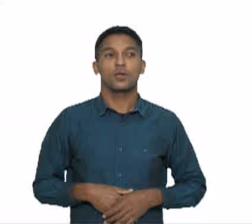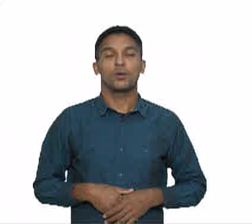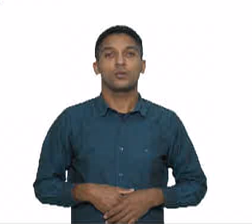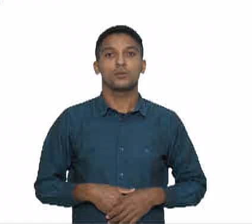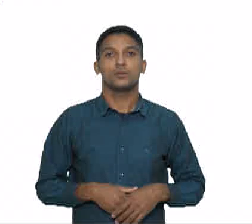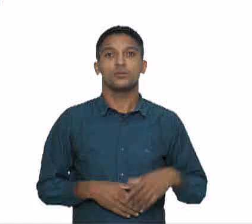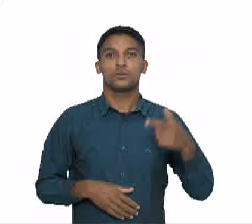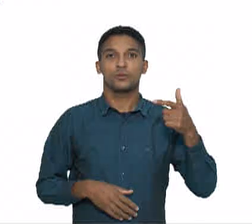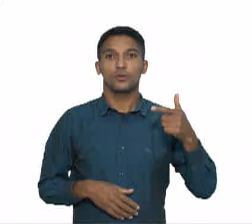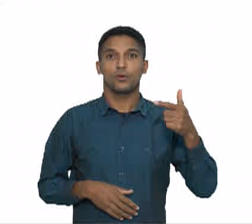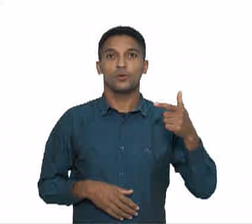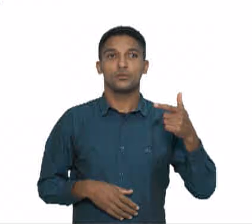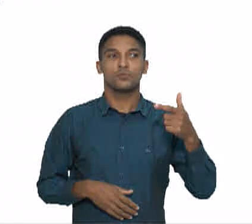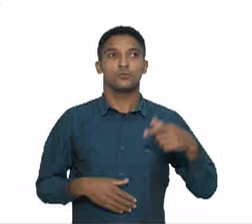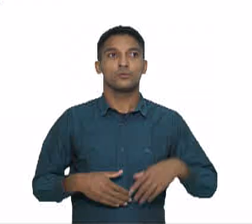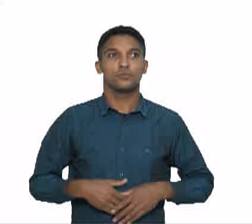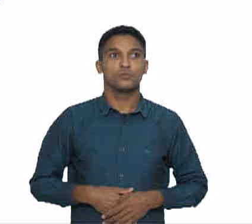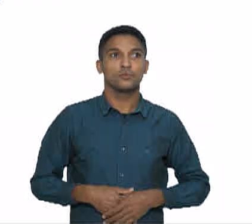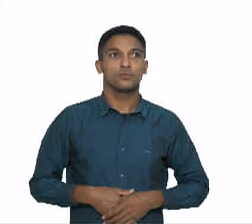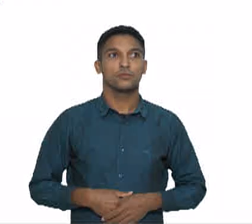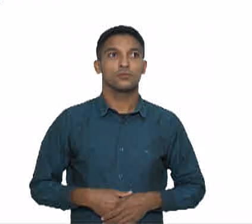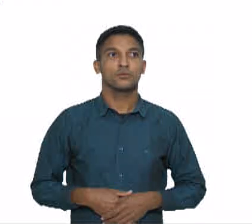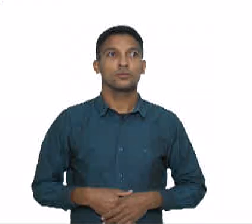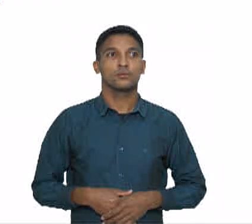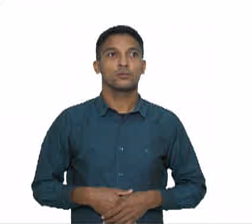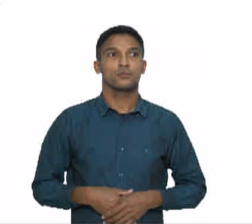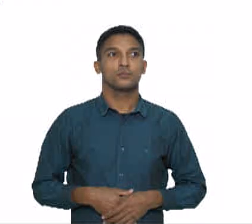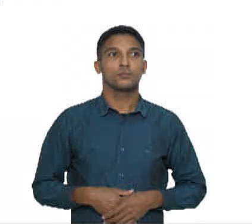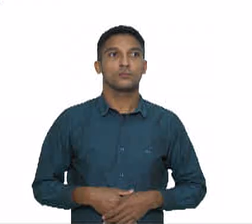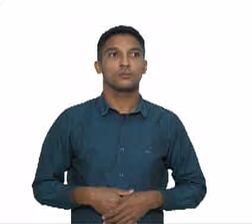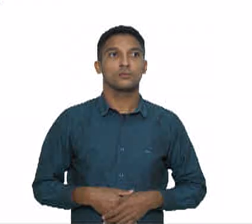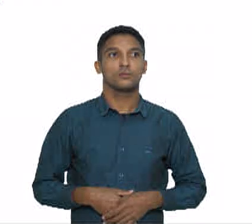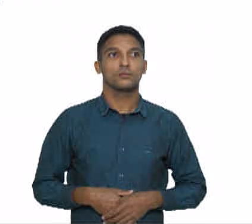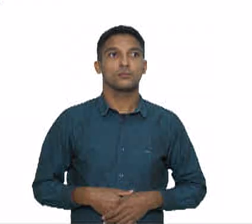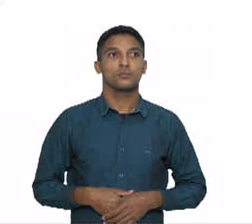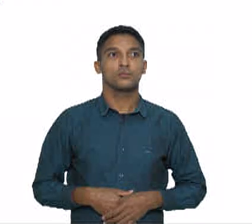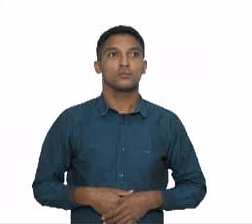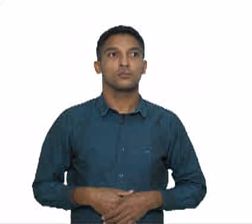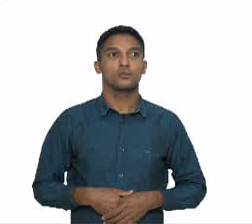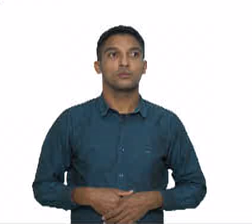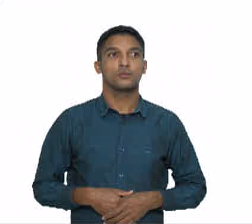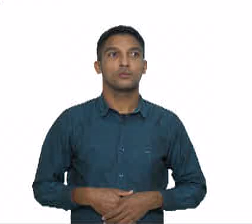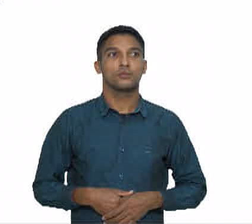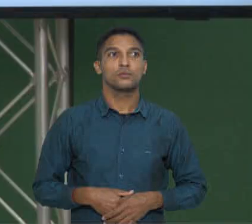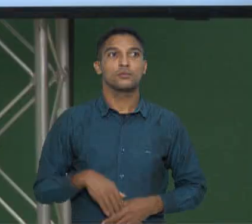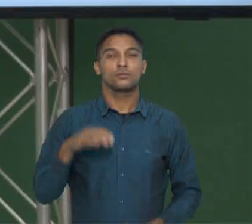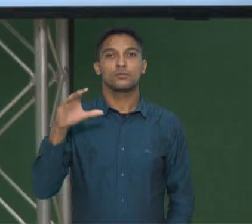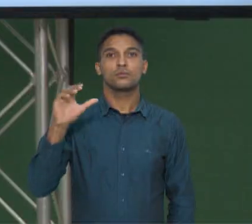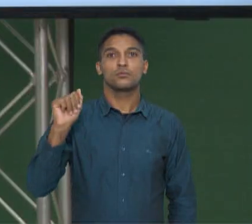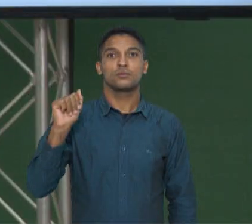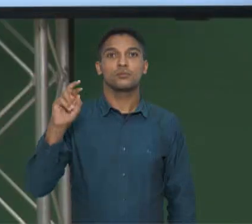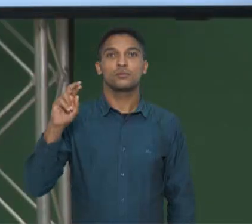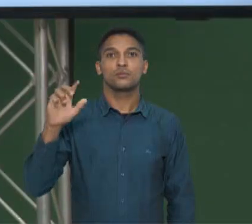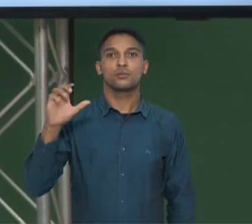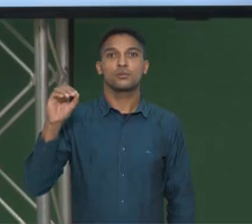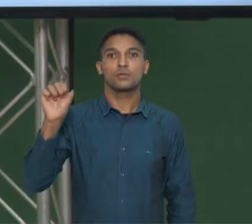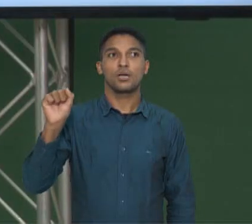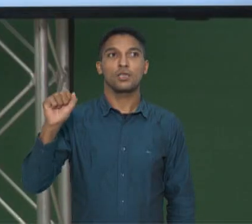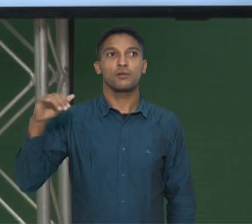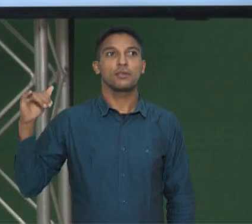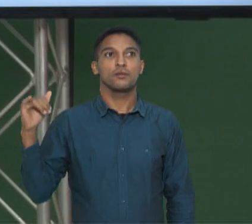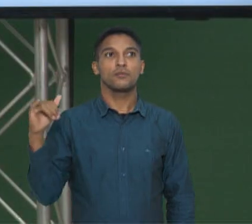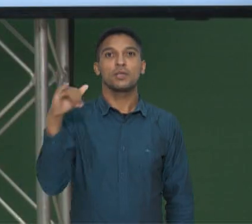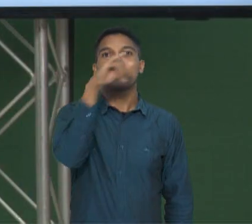hospedagem 2 comidas al dia. Ele vai pagar por uma pensão completa ou uma